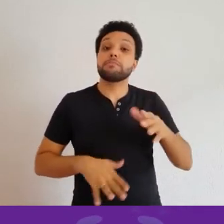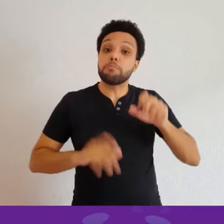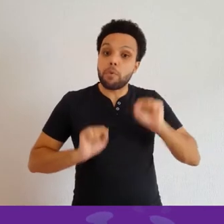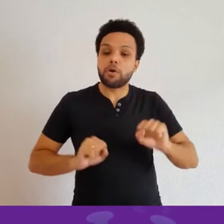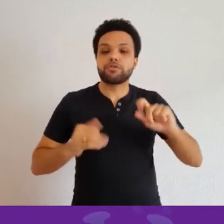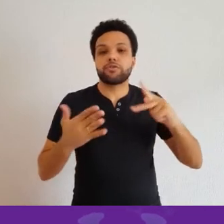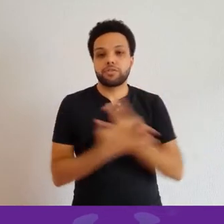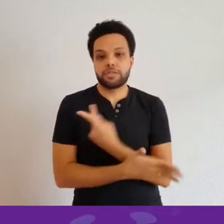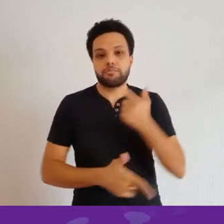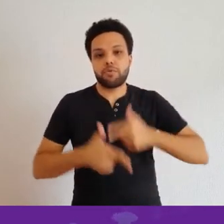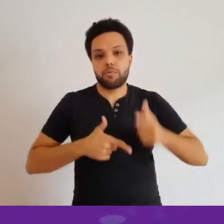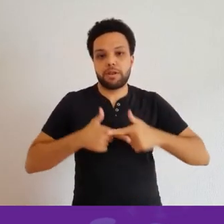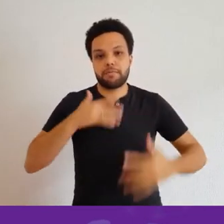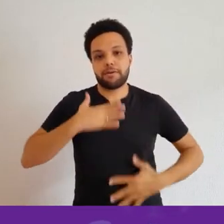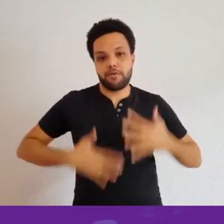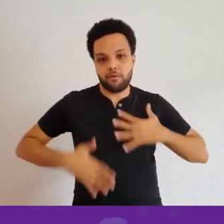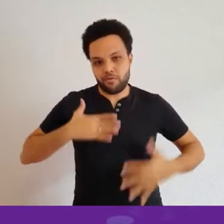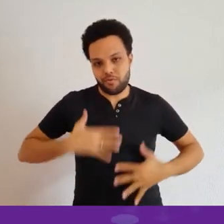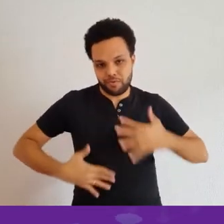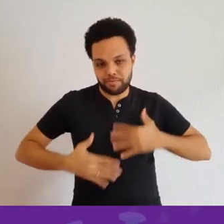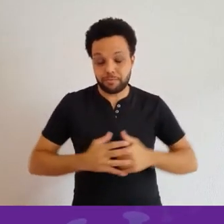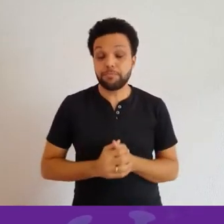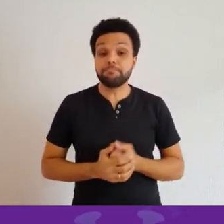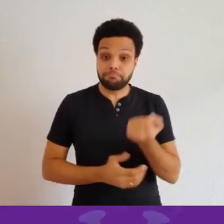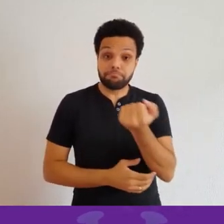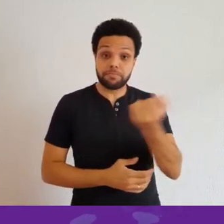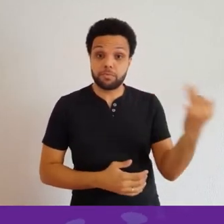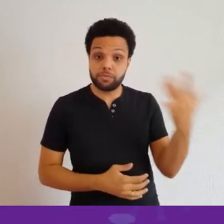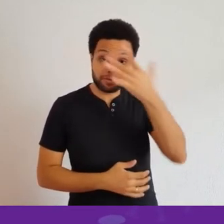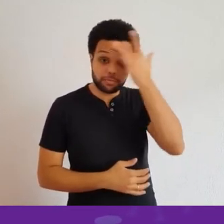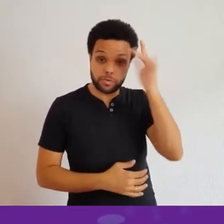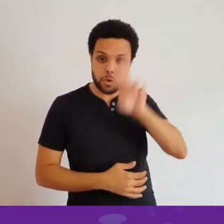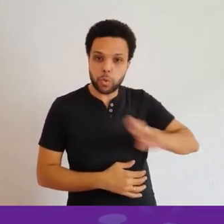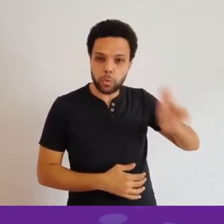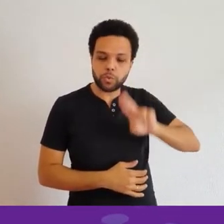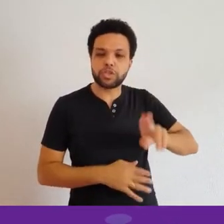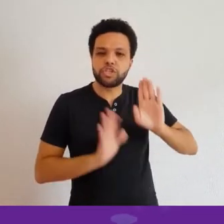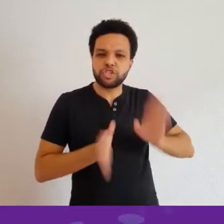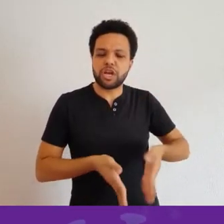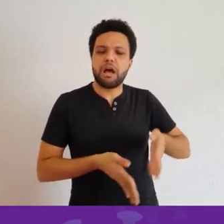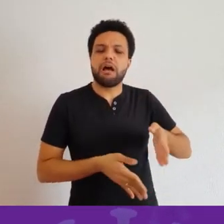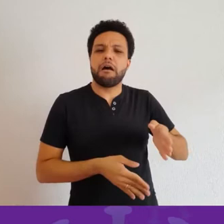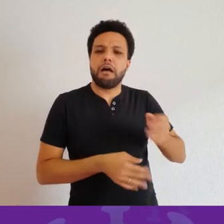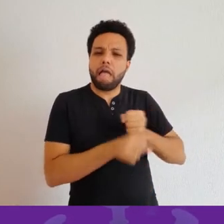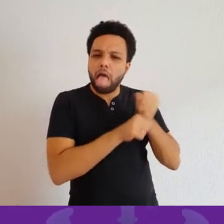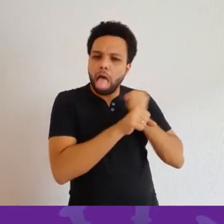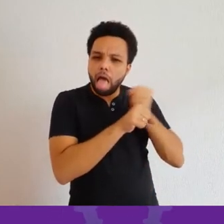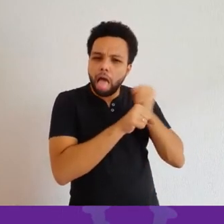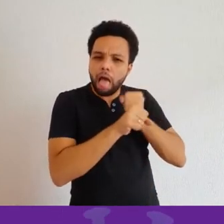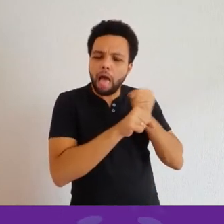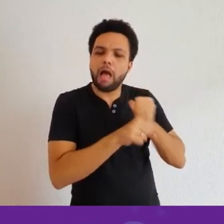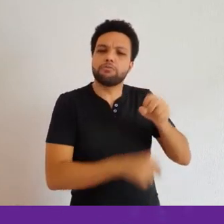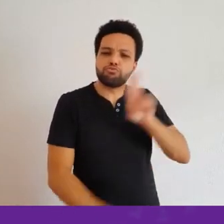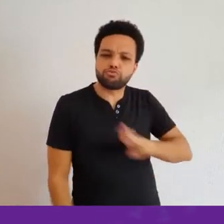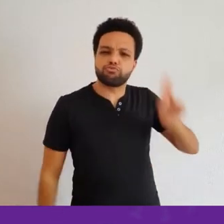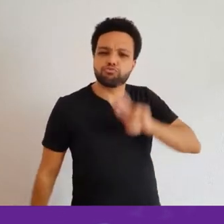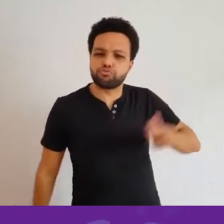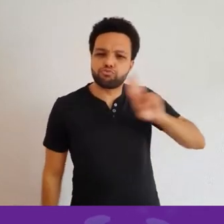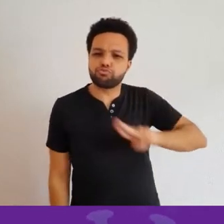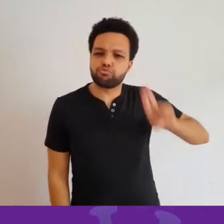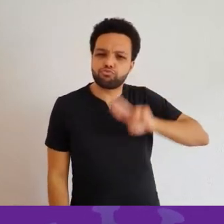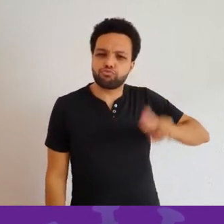defesa contra algumas infecções então algumas pessoas que usam corticoide cronicamente